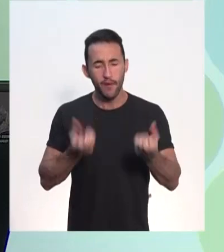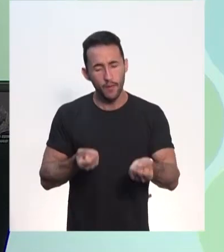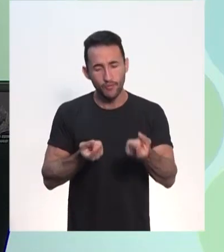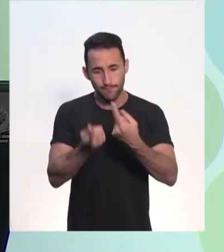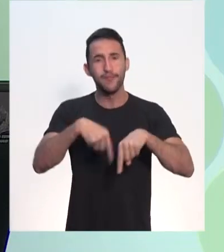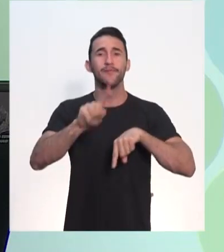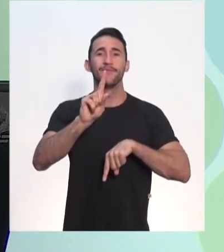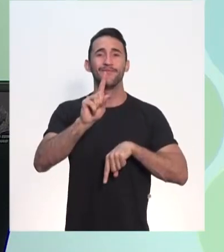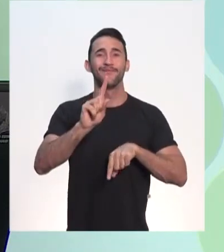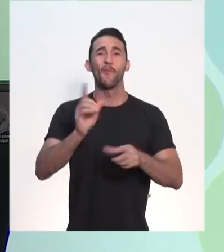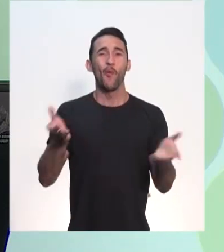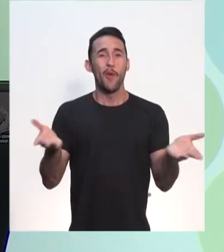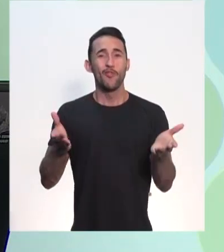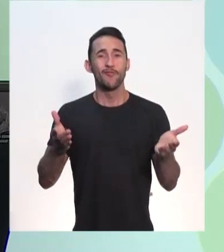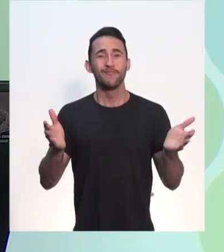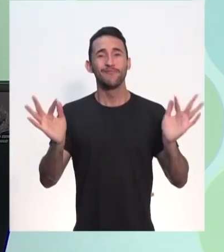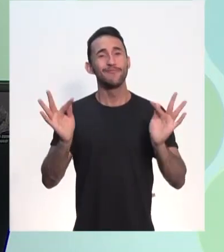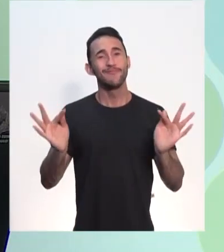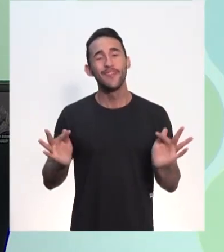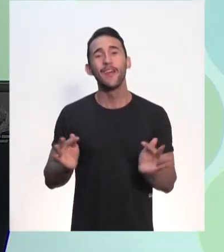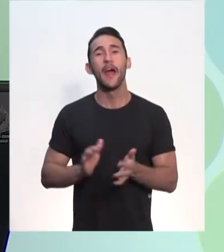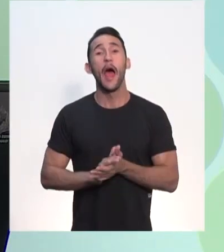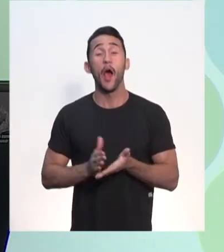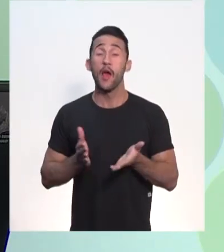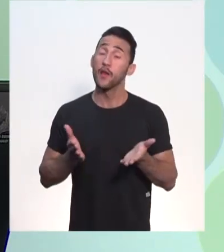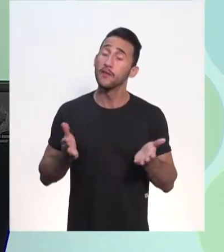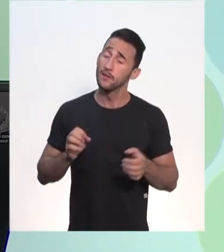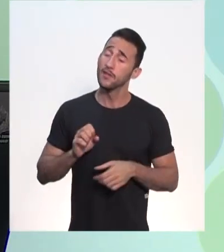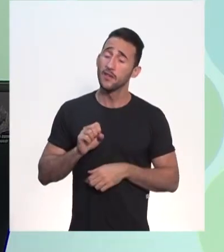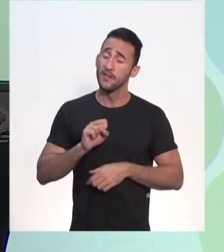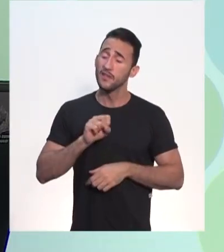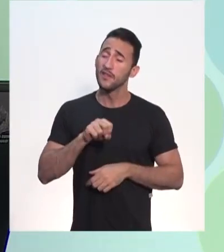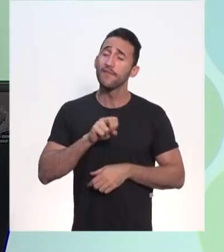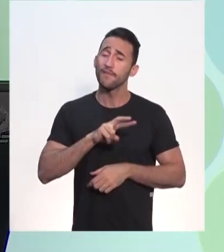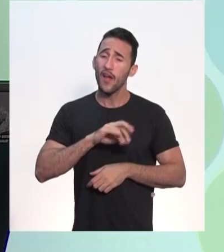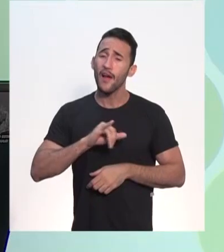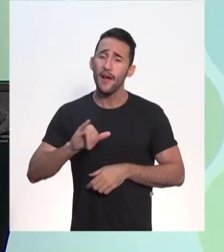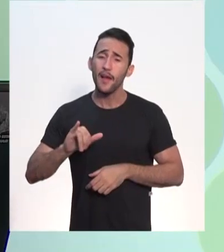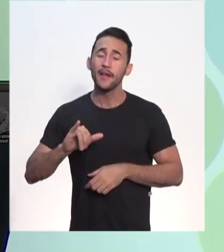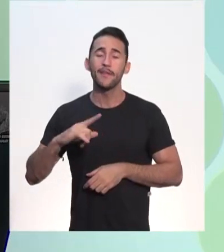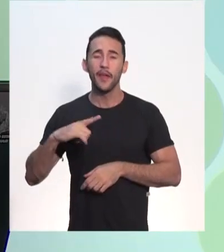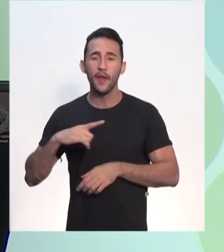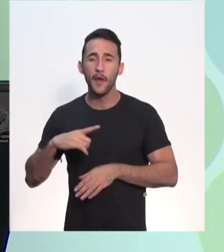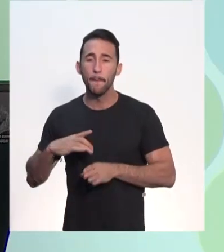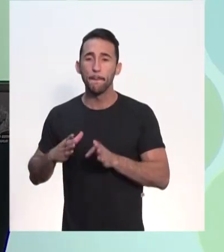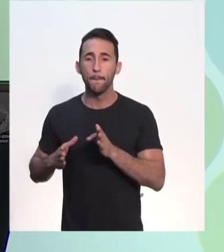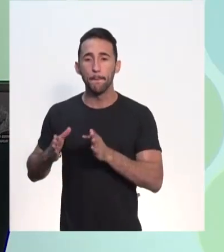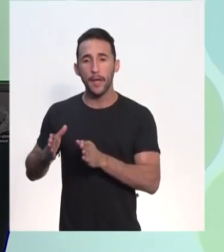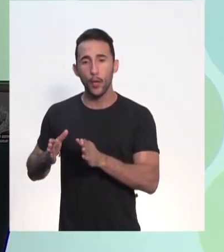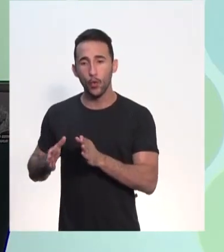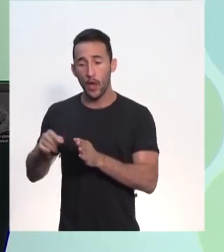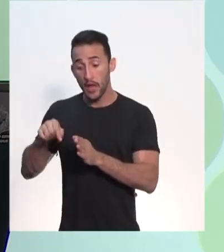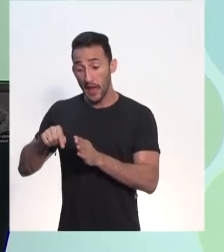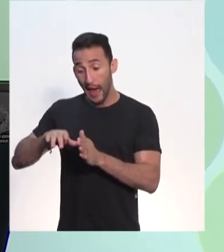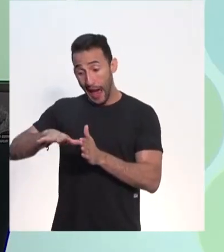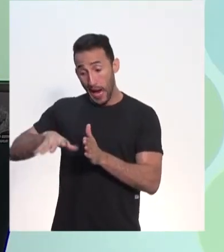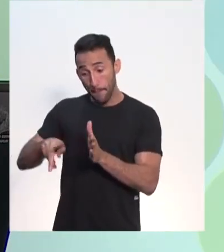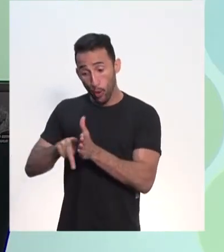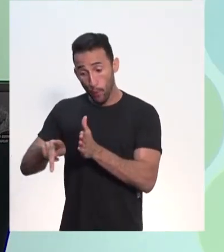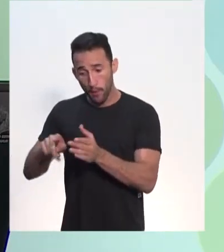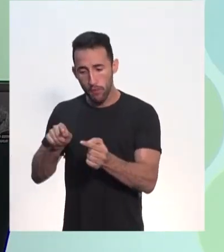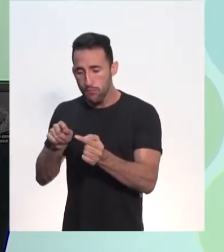isso, e por isso até que nós precisamos ter a certeza que não estamos sozinhos, que temos a contribuição